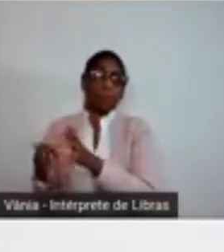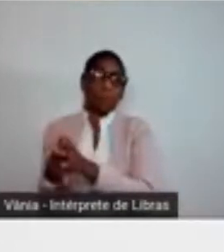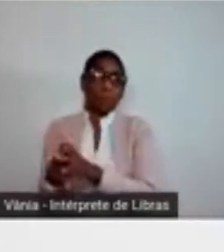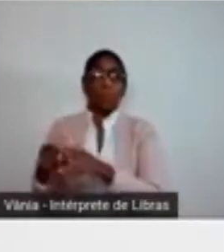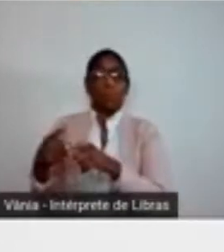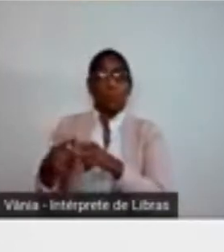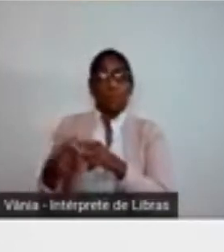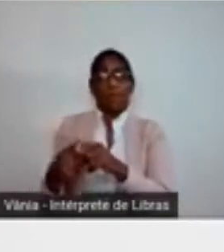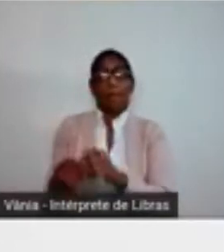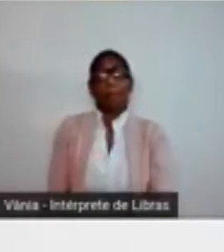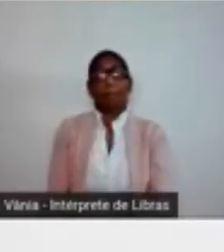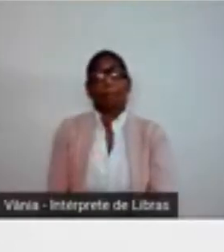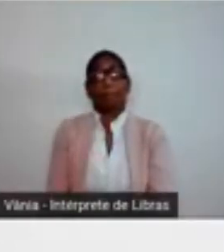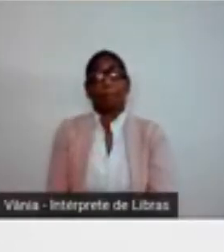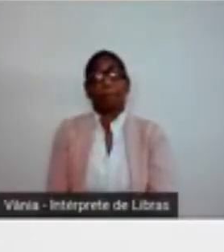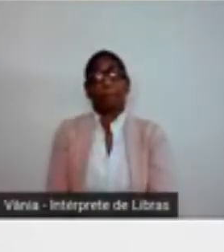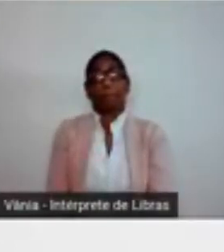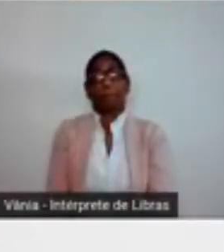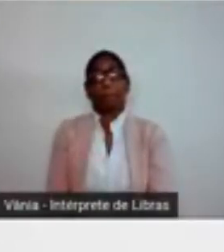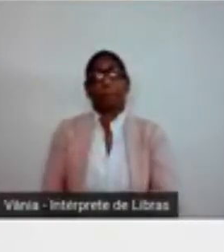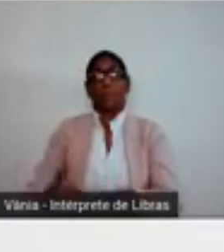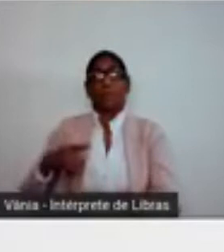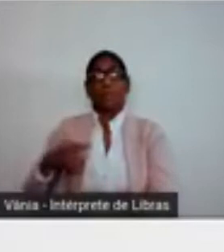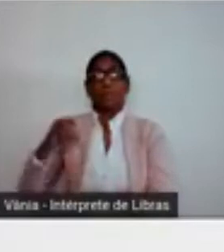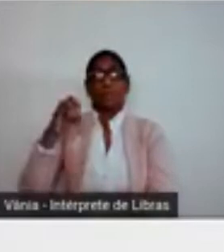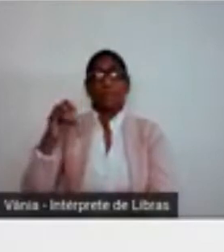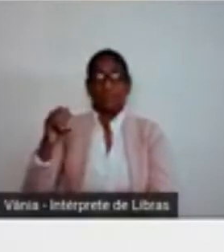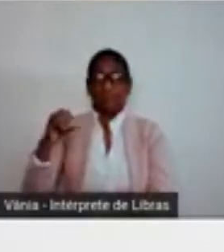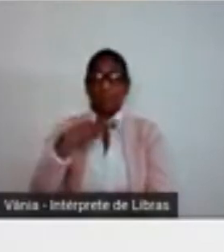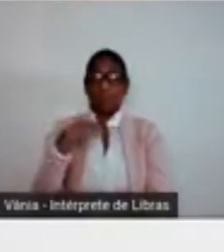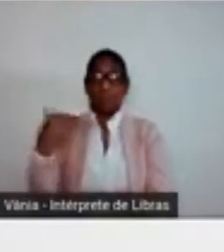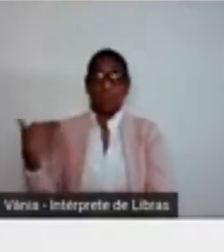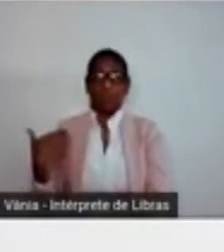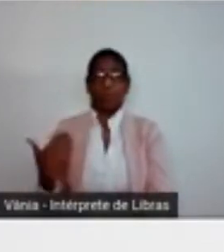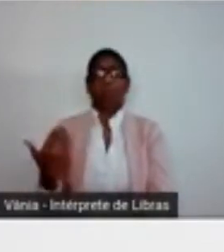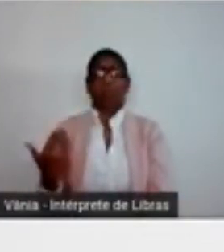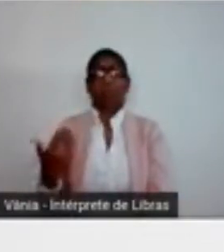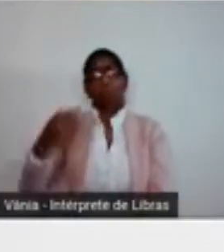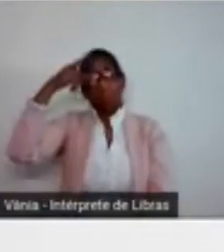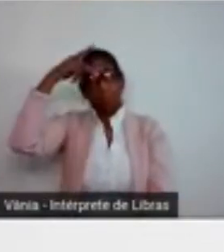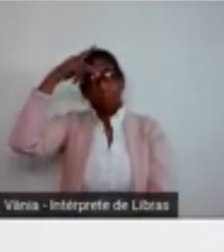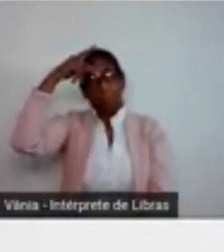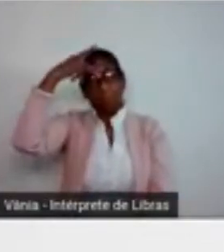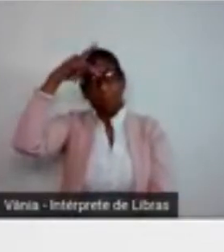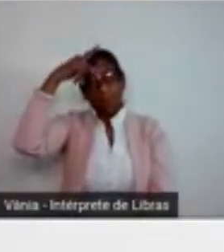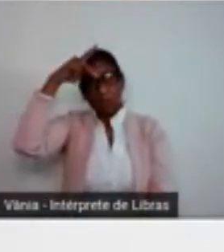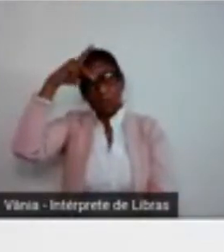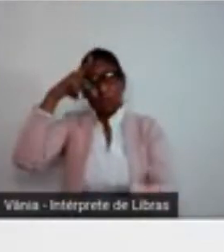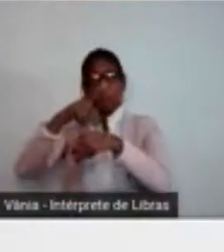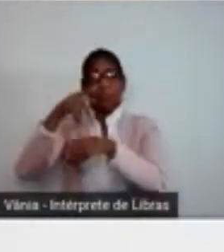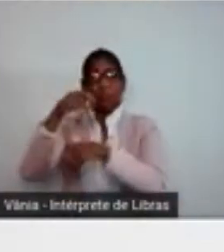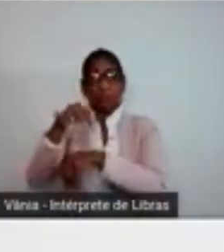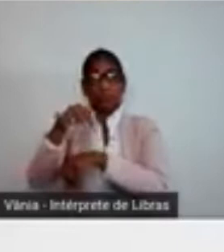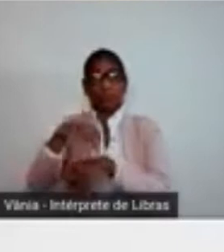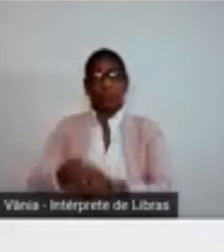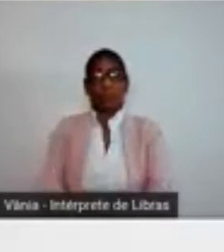hospitalizações. E, lembrando, 4 regiões em cogestão: Canoas, Taquara, Novo Hamburgo e Pelotas, e Passo Fundo, que está aí